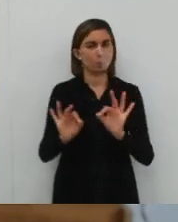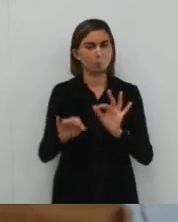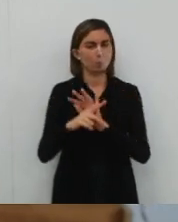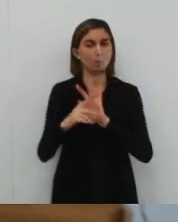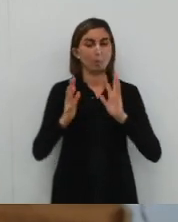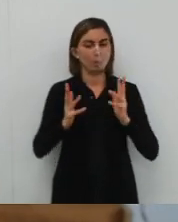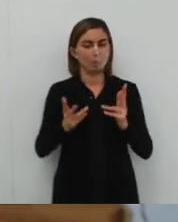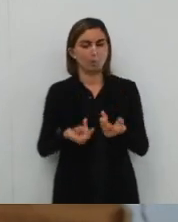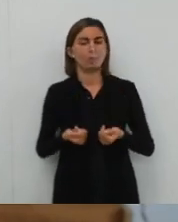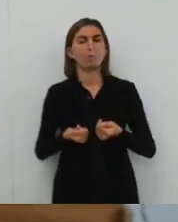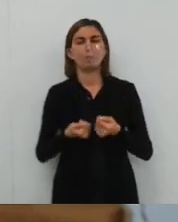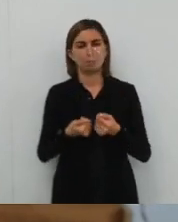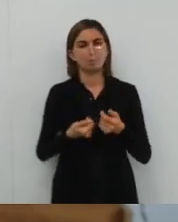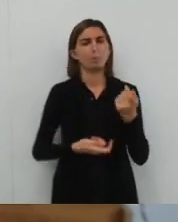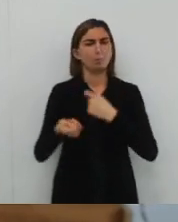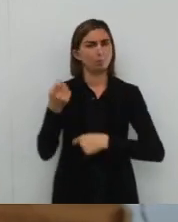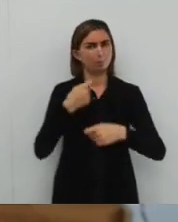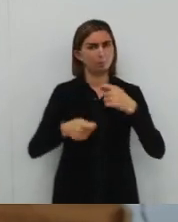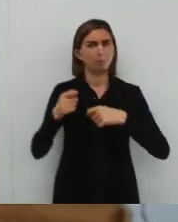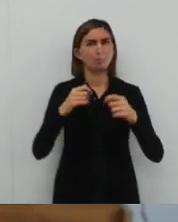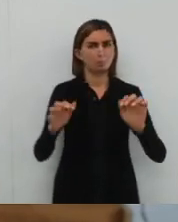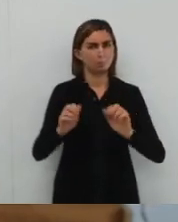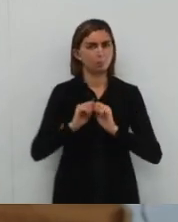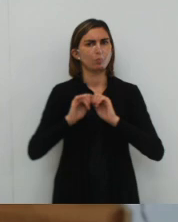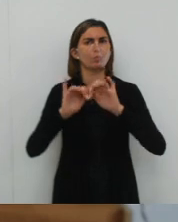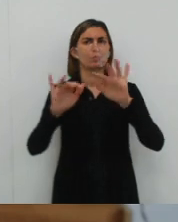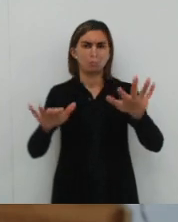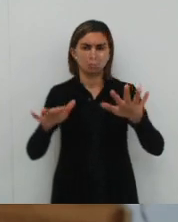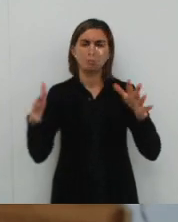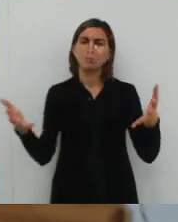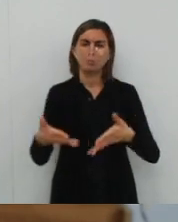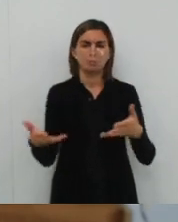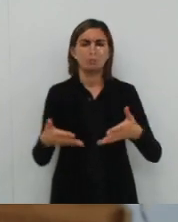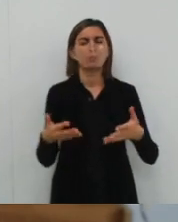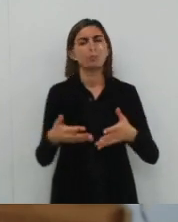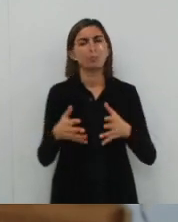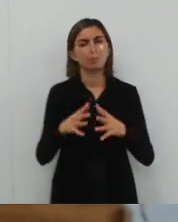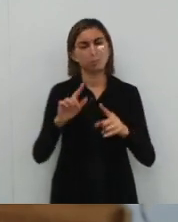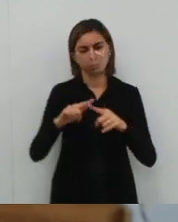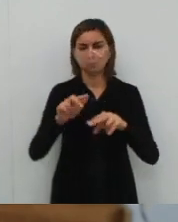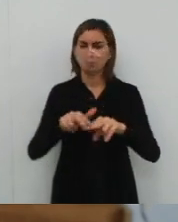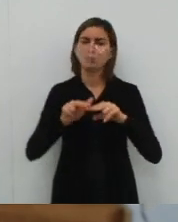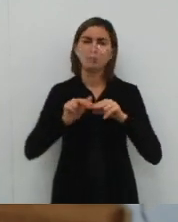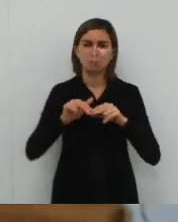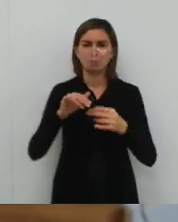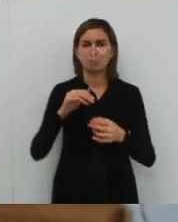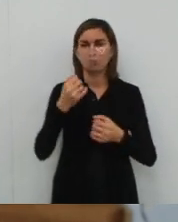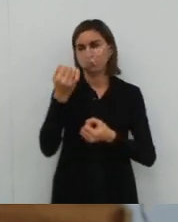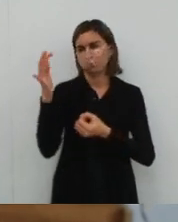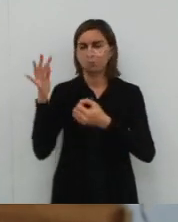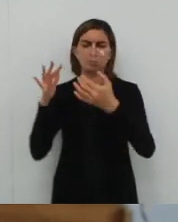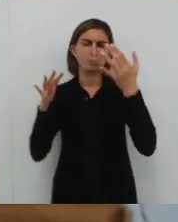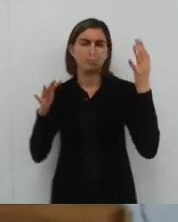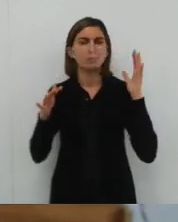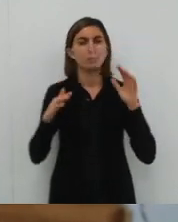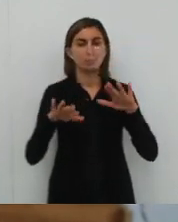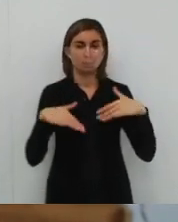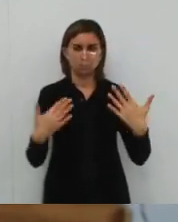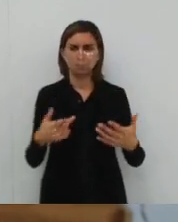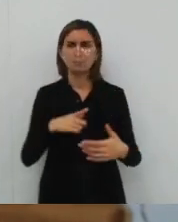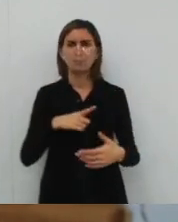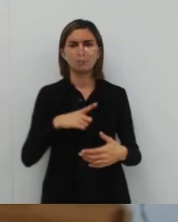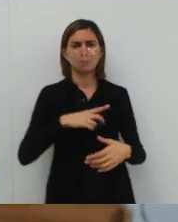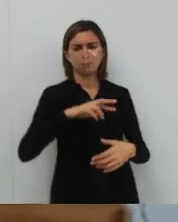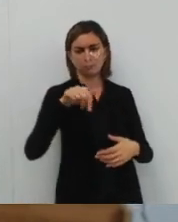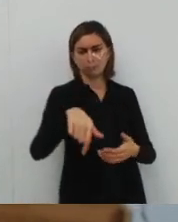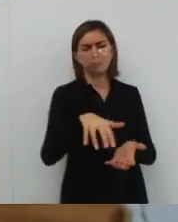É um nicho de mercado que está se expandindo atualmente hoje por causa das questões ambientais. Então, nós temos aqui